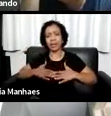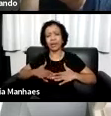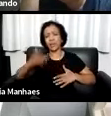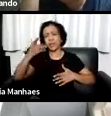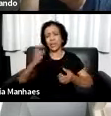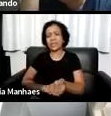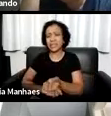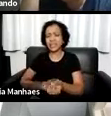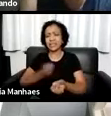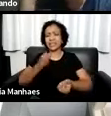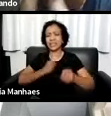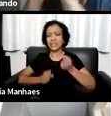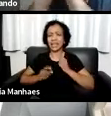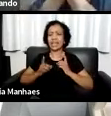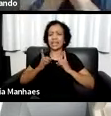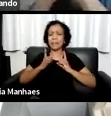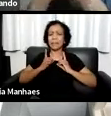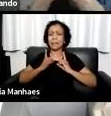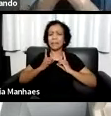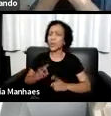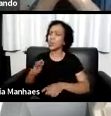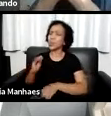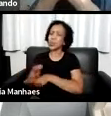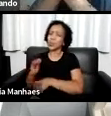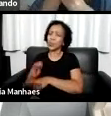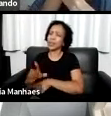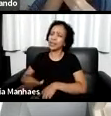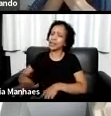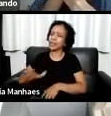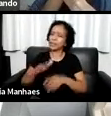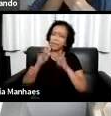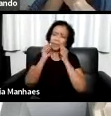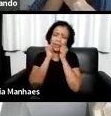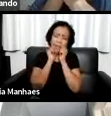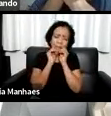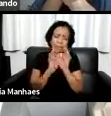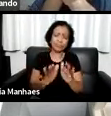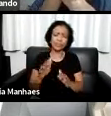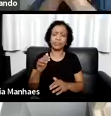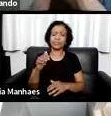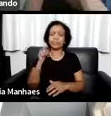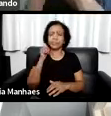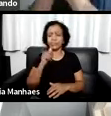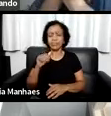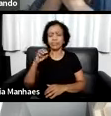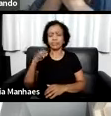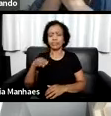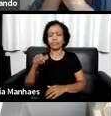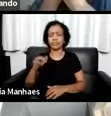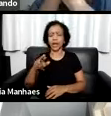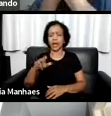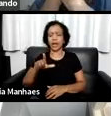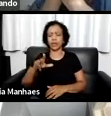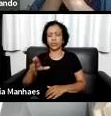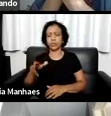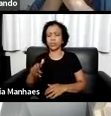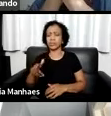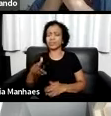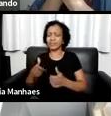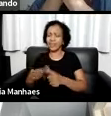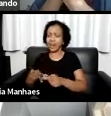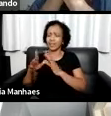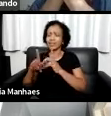Deus, tem misericórdia, ó Deus, a irmã Marlu, que pede pela igreja que ela congrega, a igreja